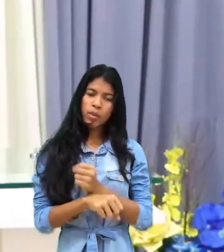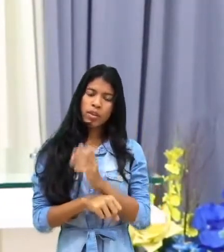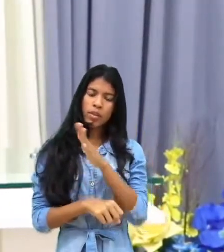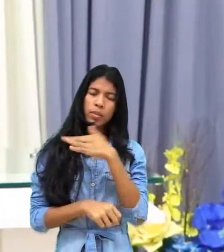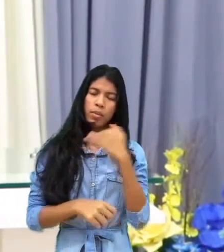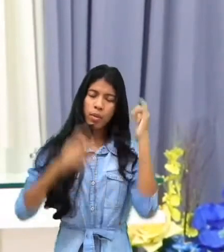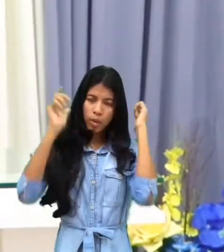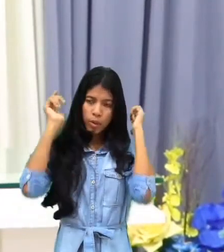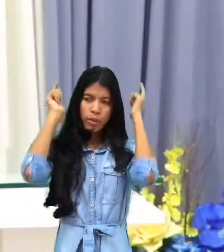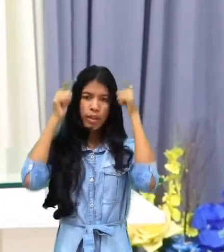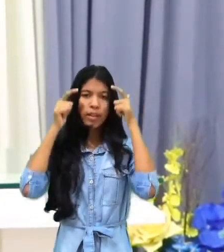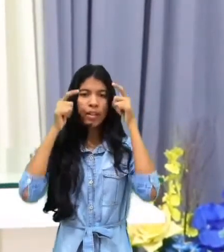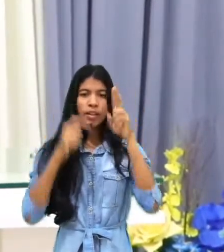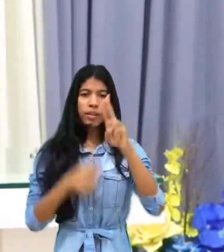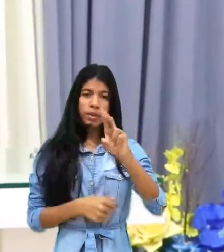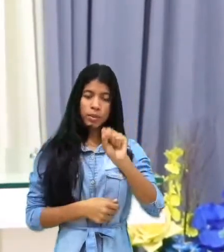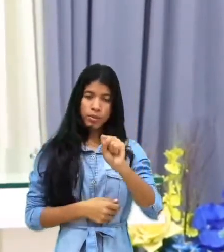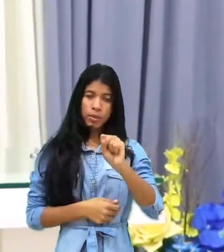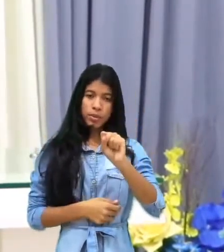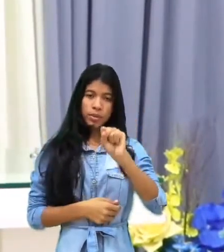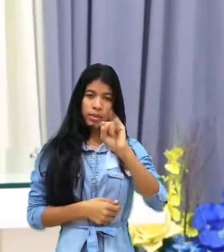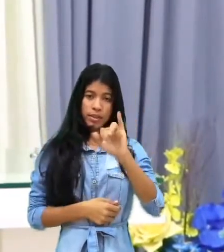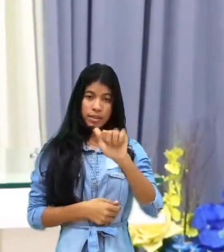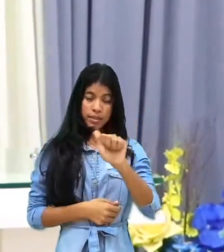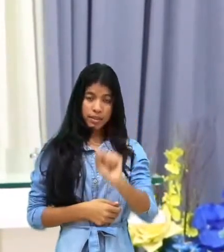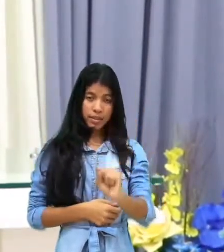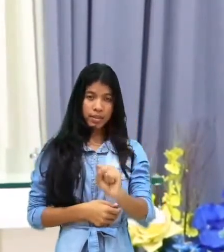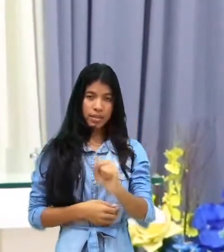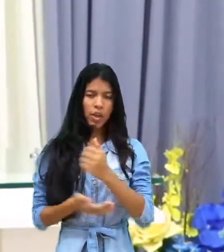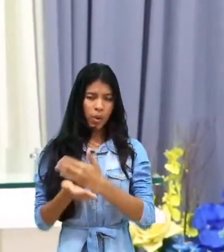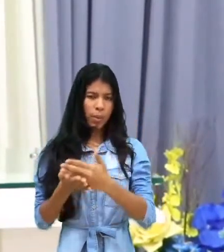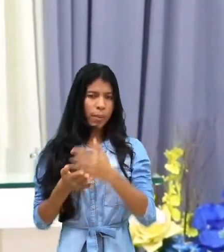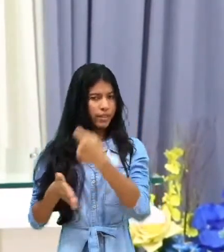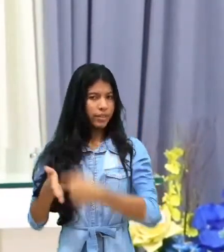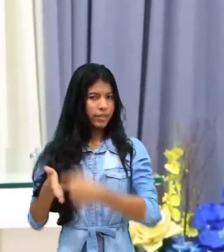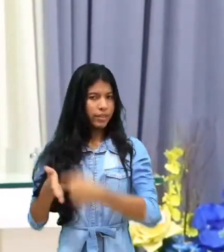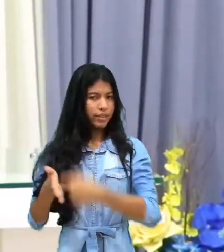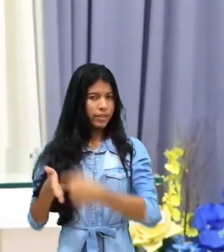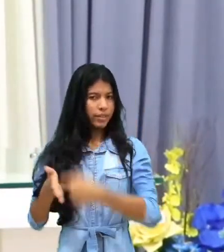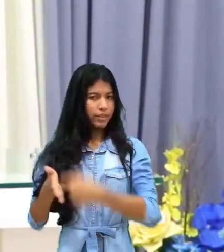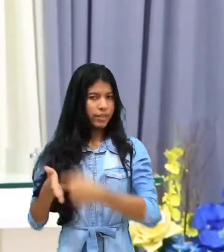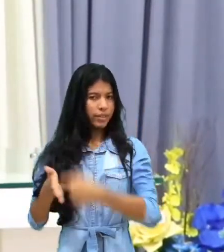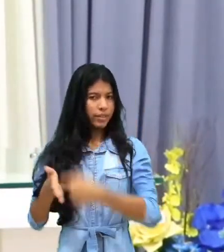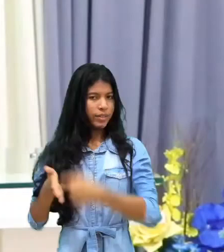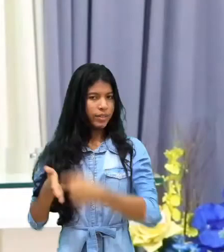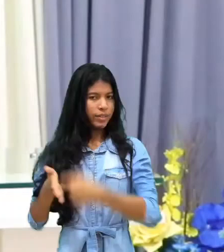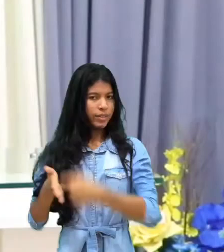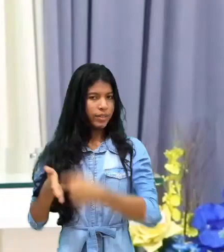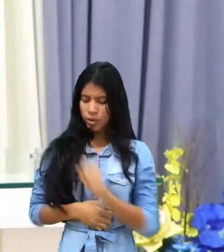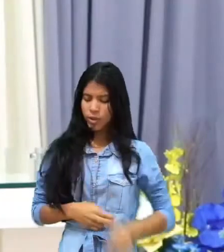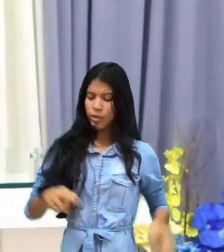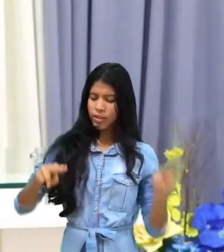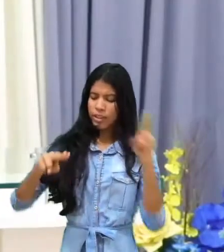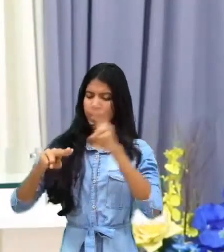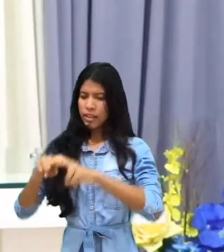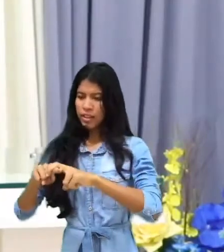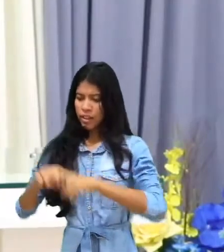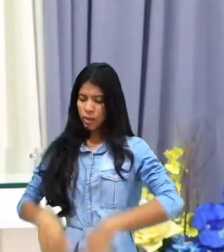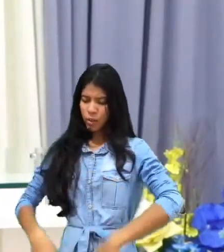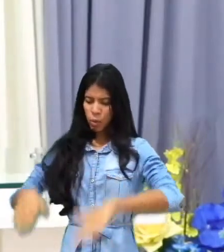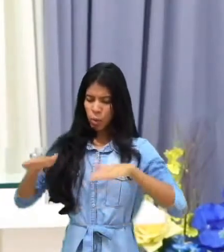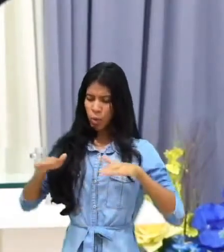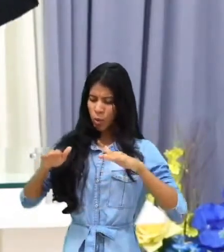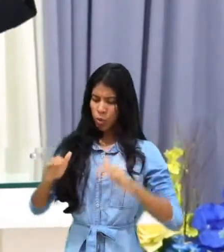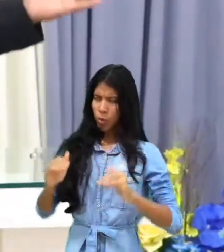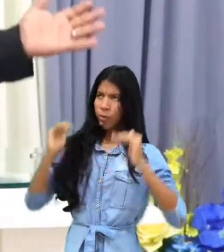Uzias. O texto começa assim, não é? Eu vi o Senhor assentado sobre um alto e sublime trono. Ali